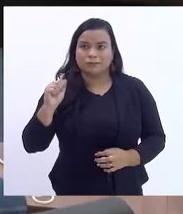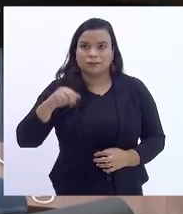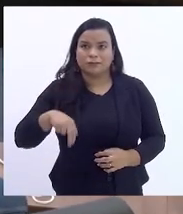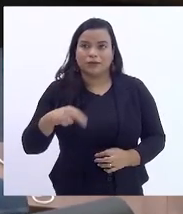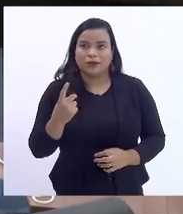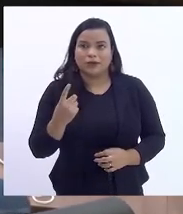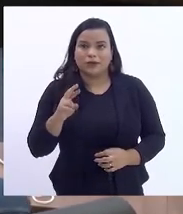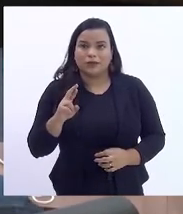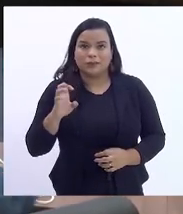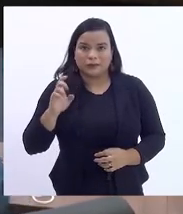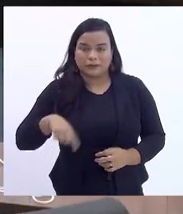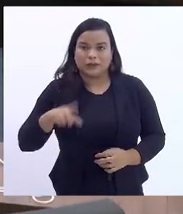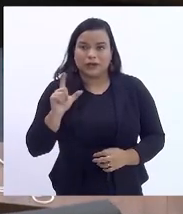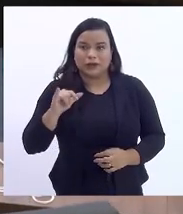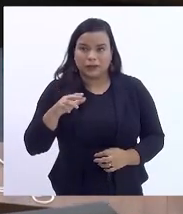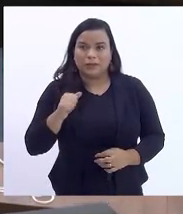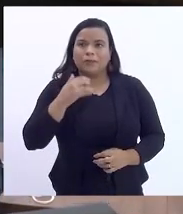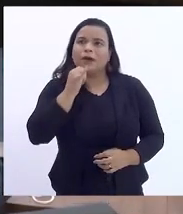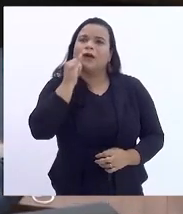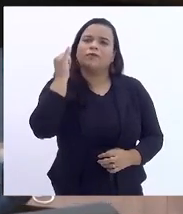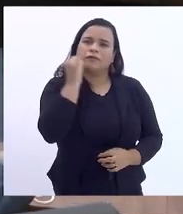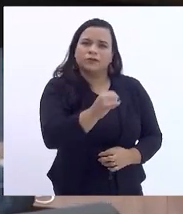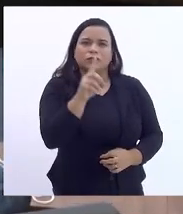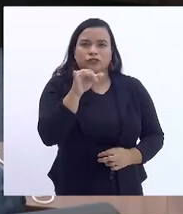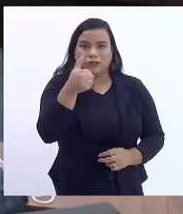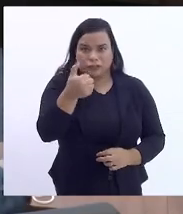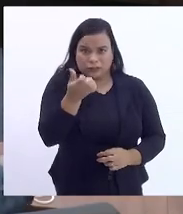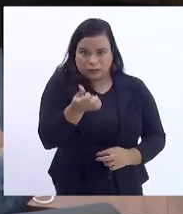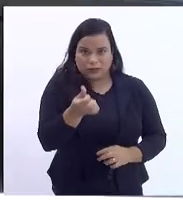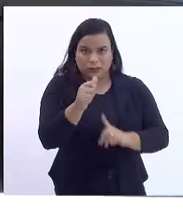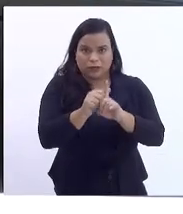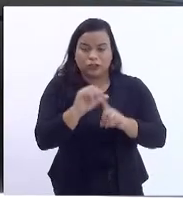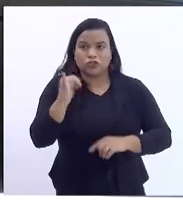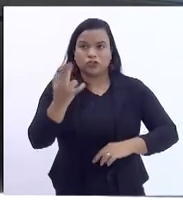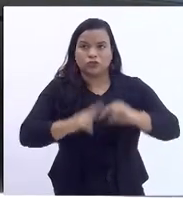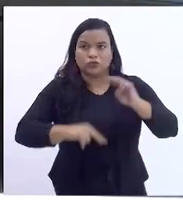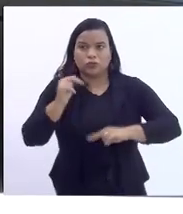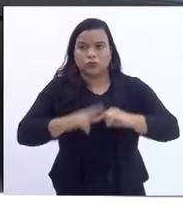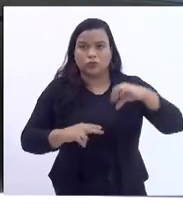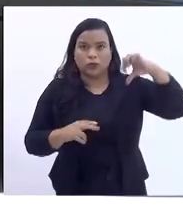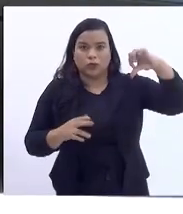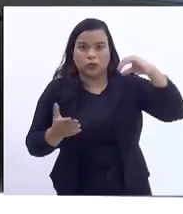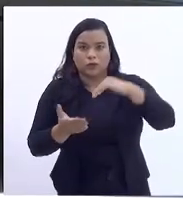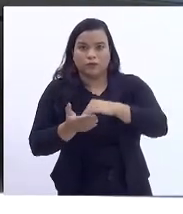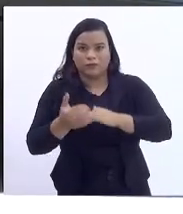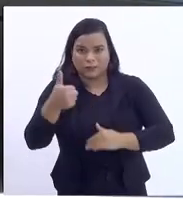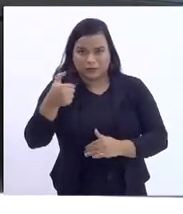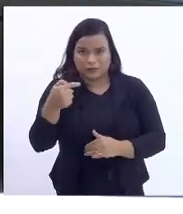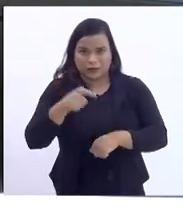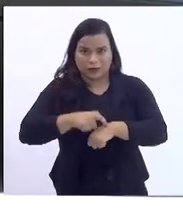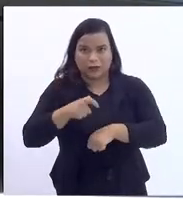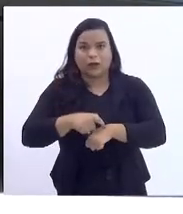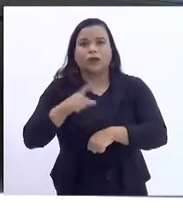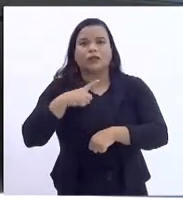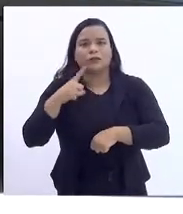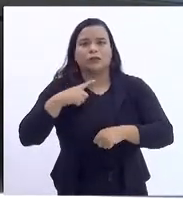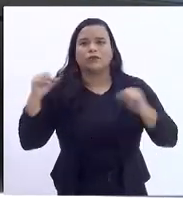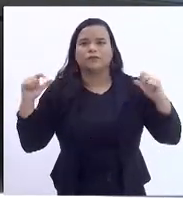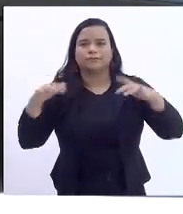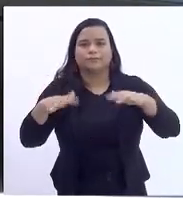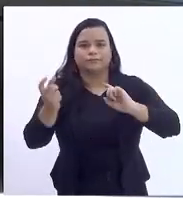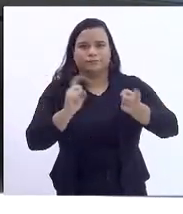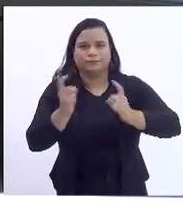pediu para avisar que no dia Dezesseis de Julho de 9 a 17 vai acontecer a conferência livre democrática da grande